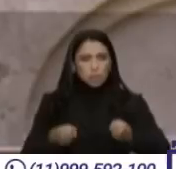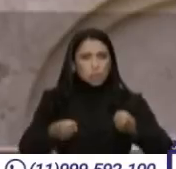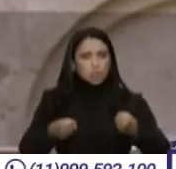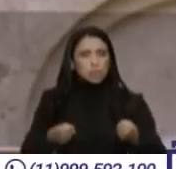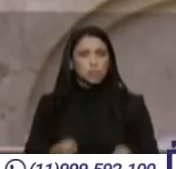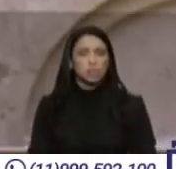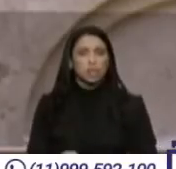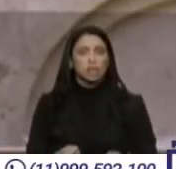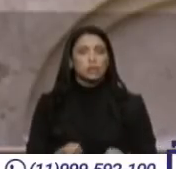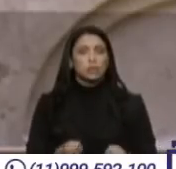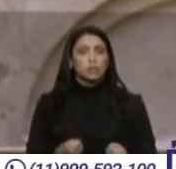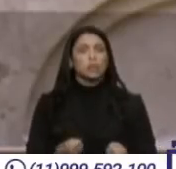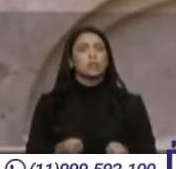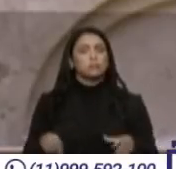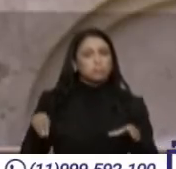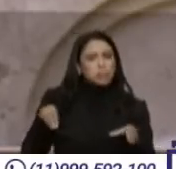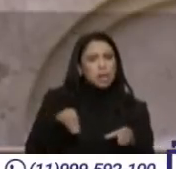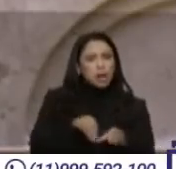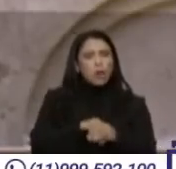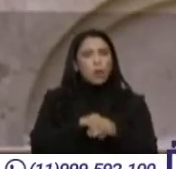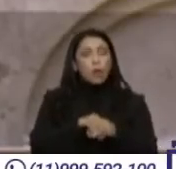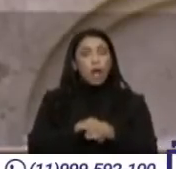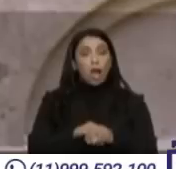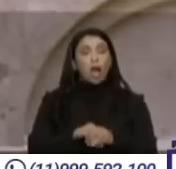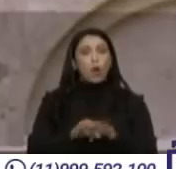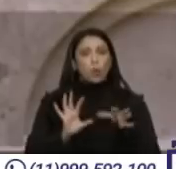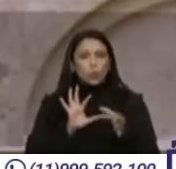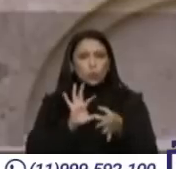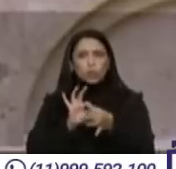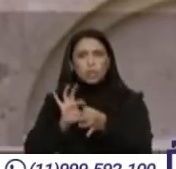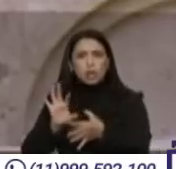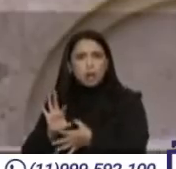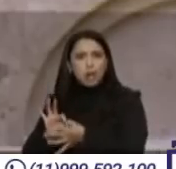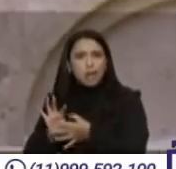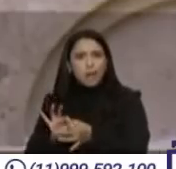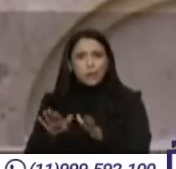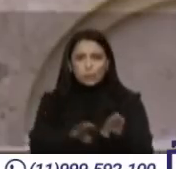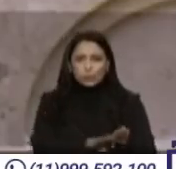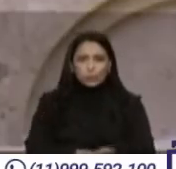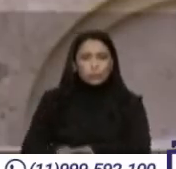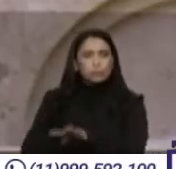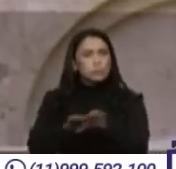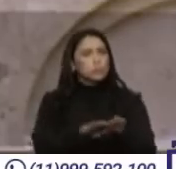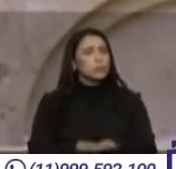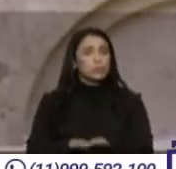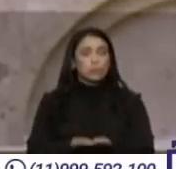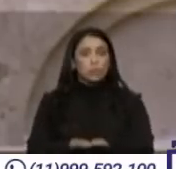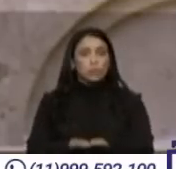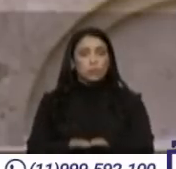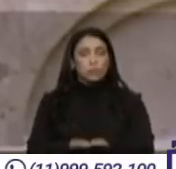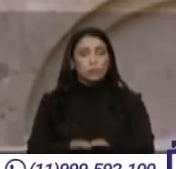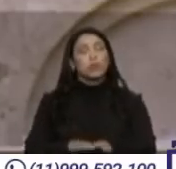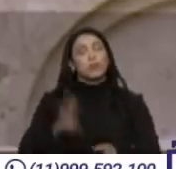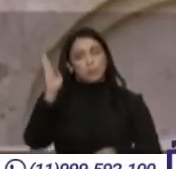fortalecendo-a internamente com a união de todos, sem qualquer exceção, é